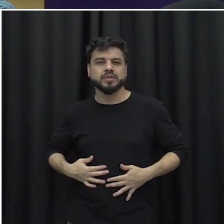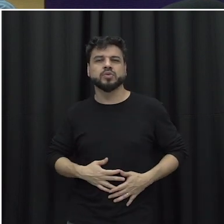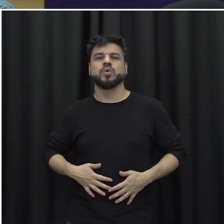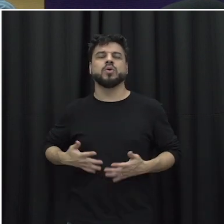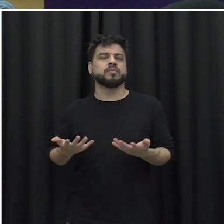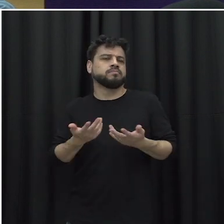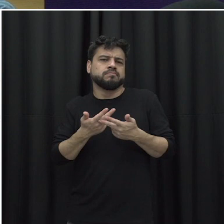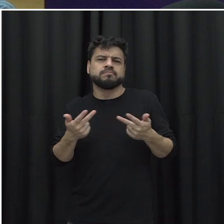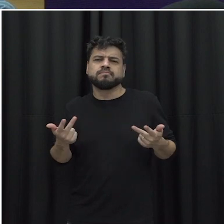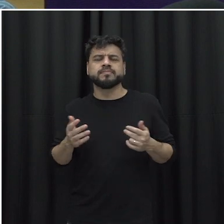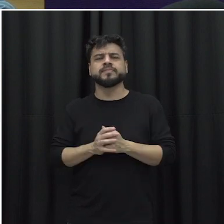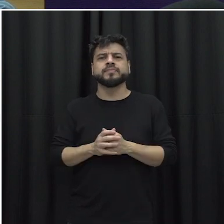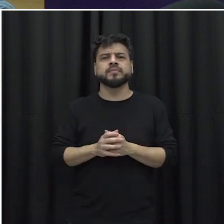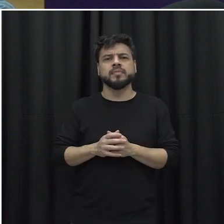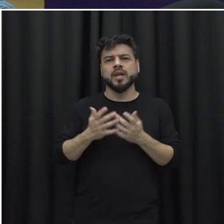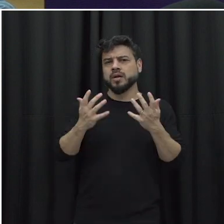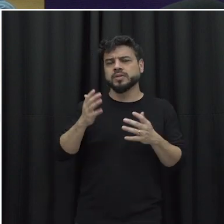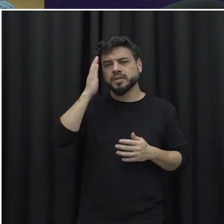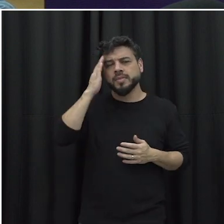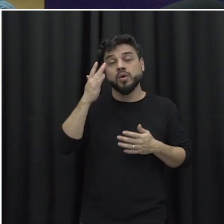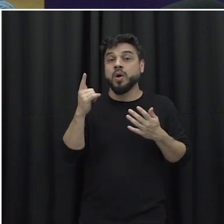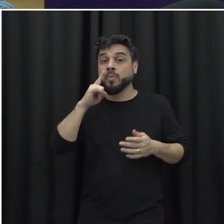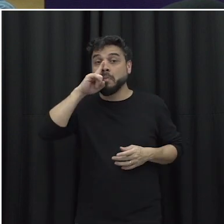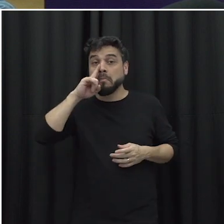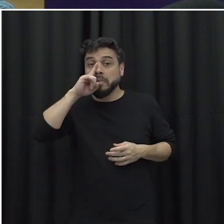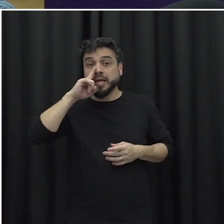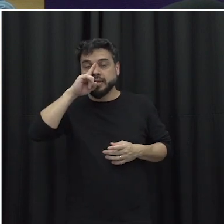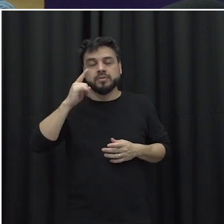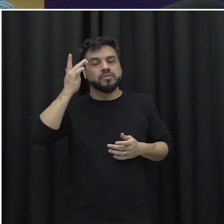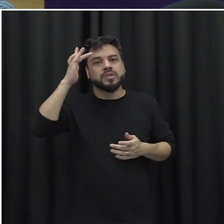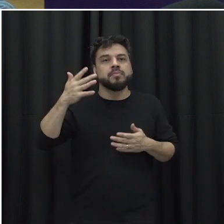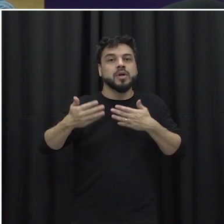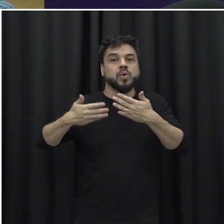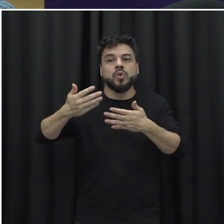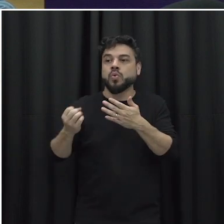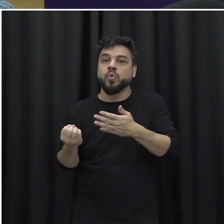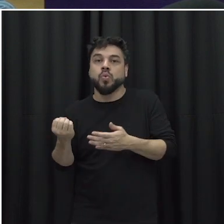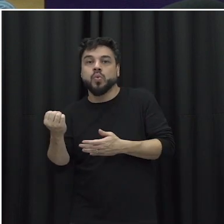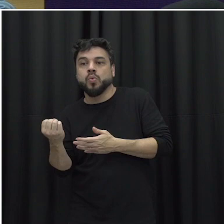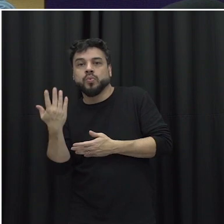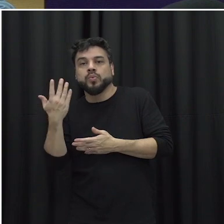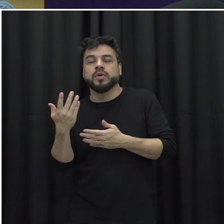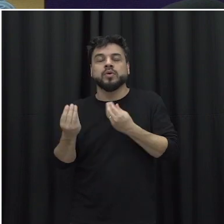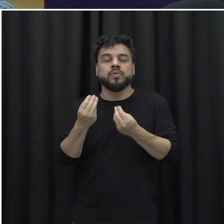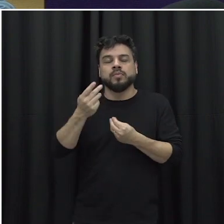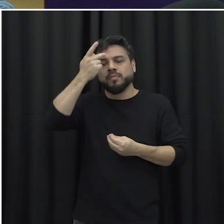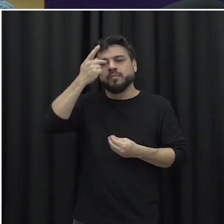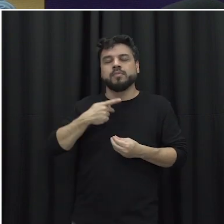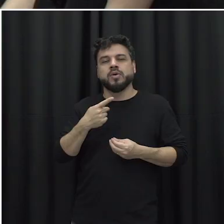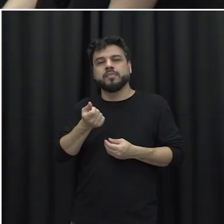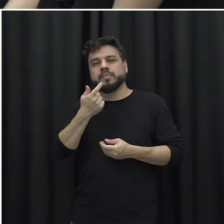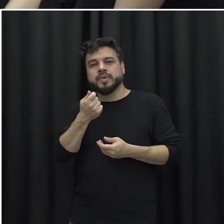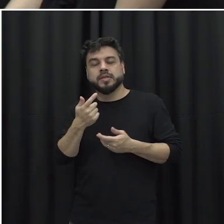né, principais, né, além de não saber a procedência, dessa automedicação com cannabis.